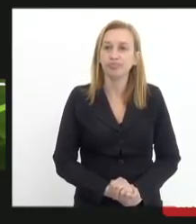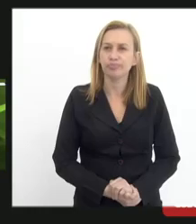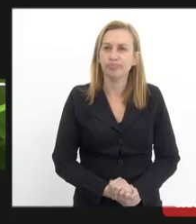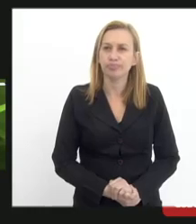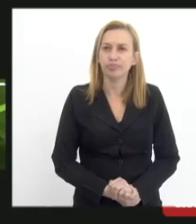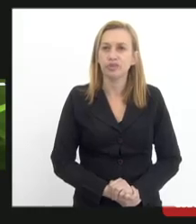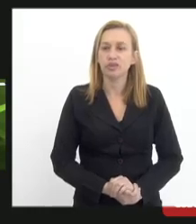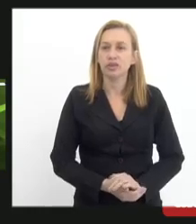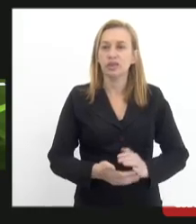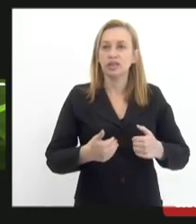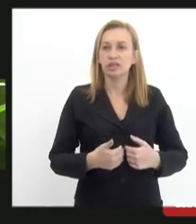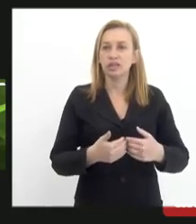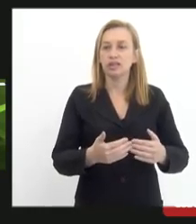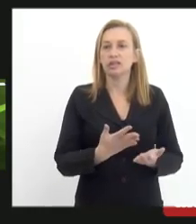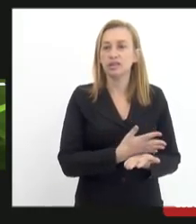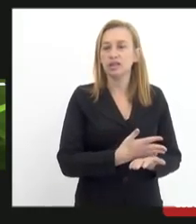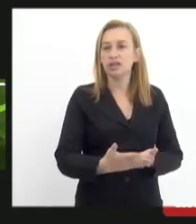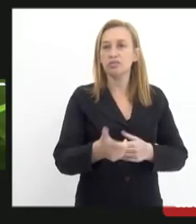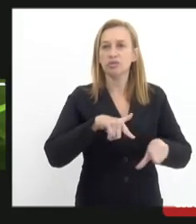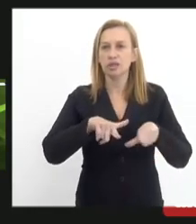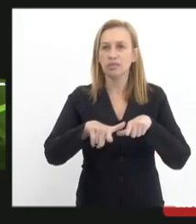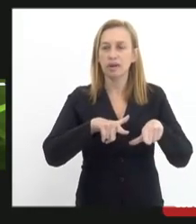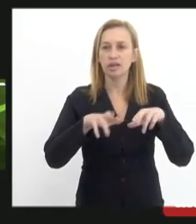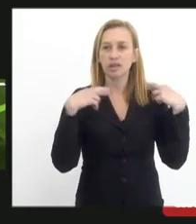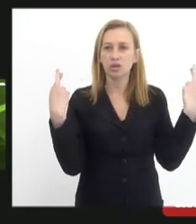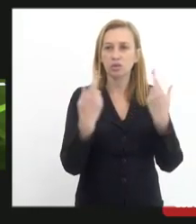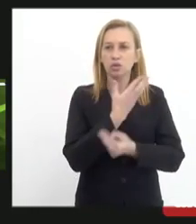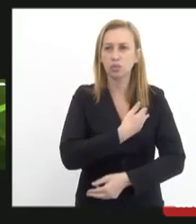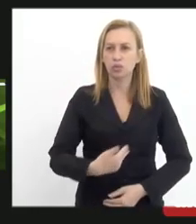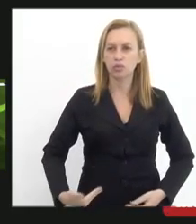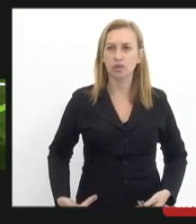declaro abertos os trabalhos da audiência pública